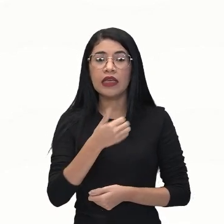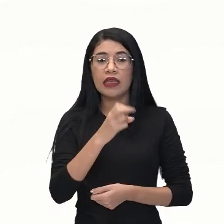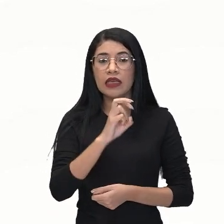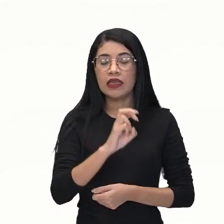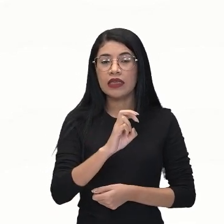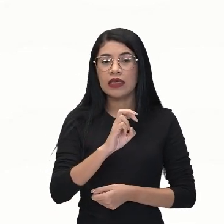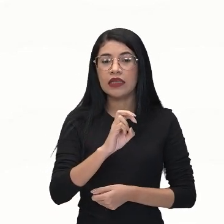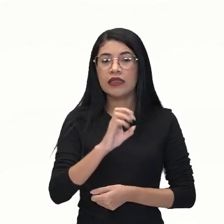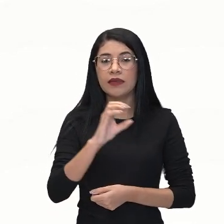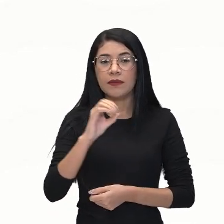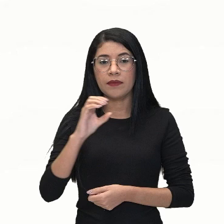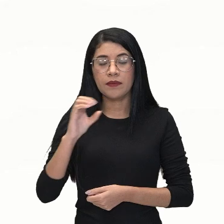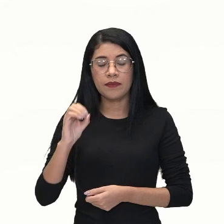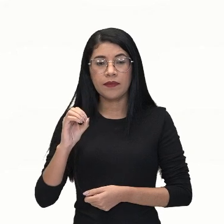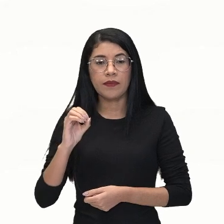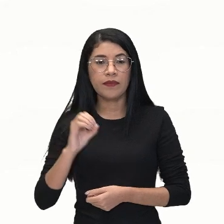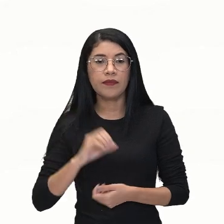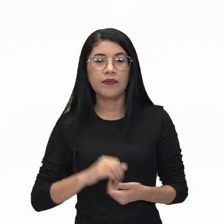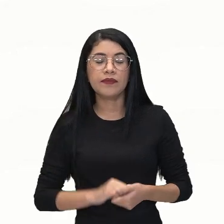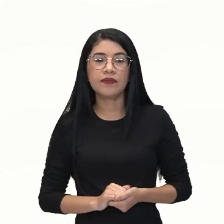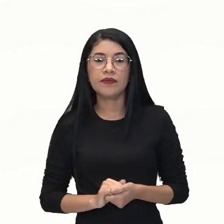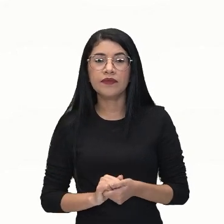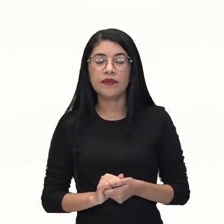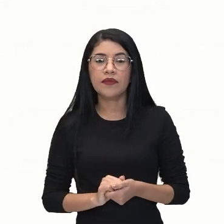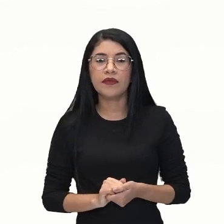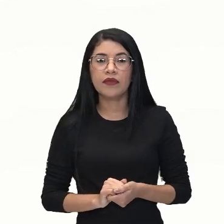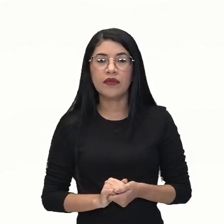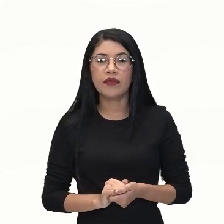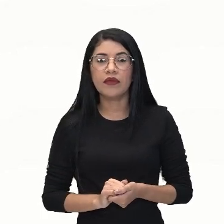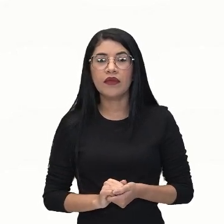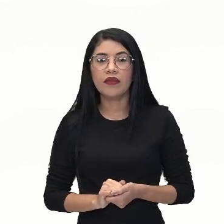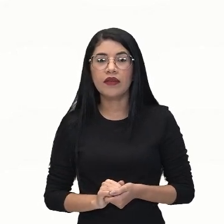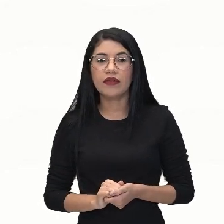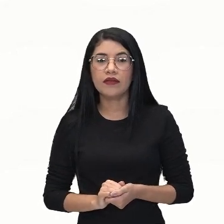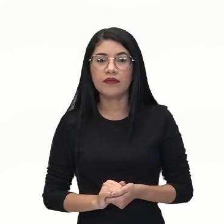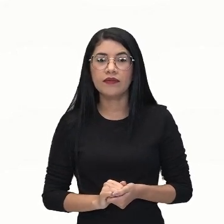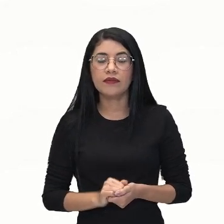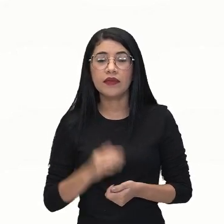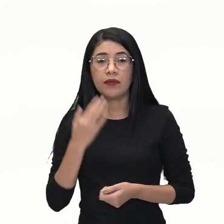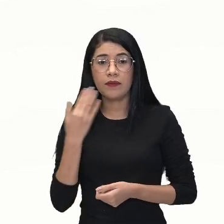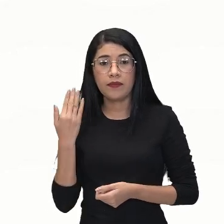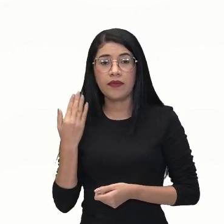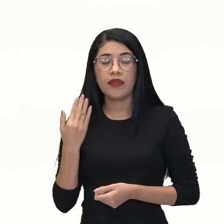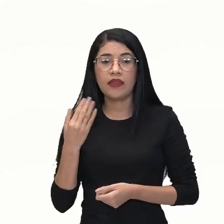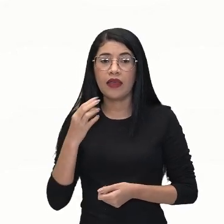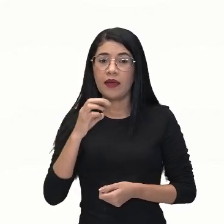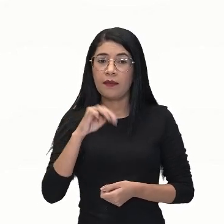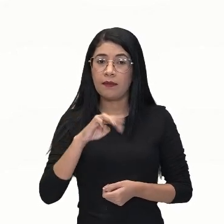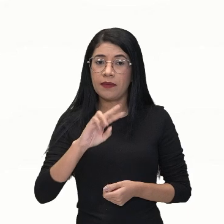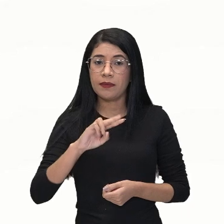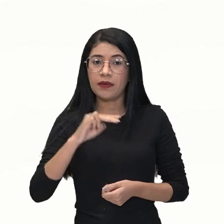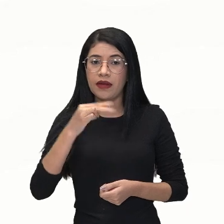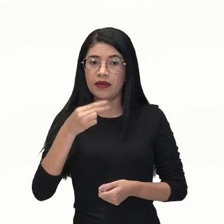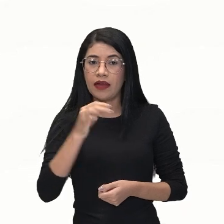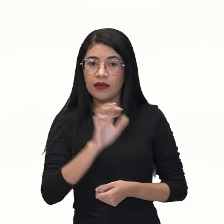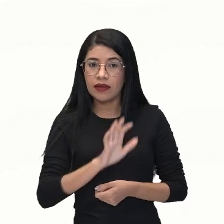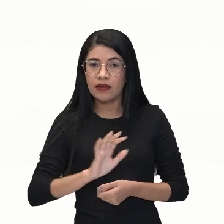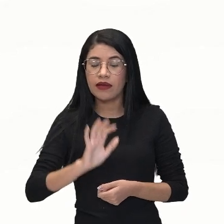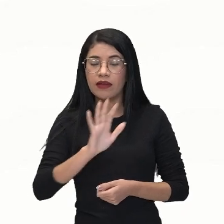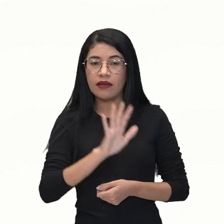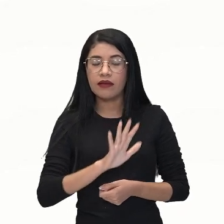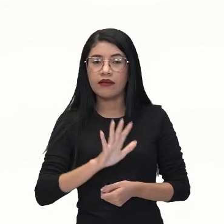mil, certo? Ó, aqui eu tenho, ó, os metros quadrados, no caso a minha área.